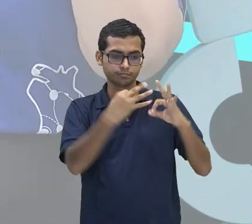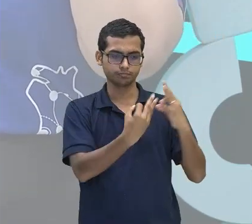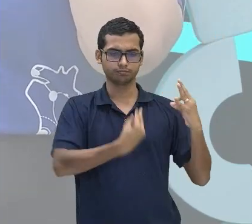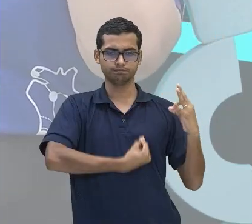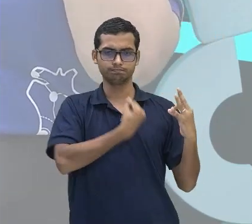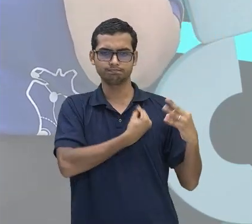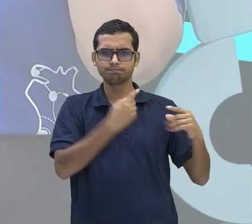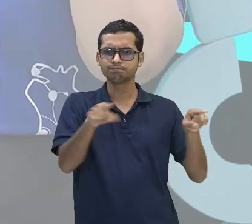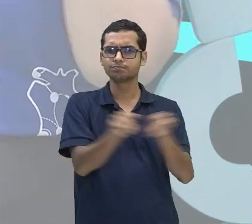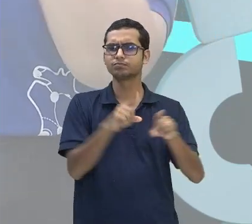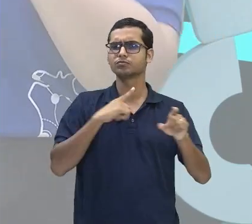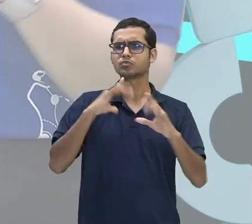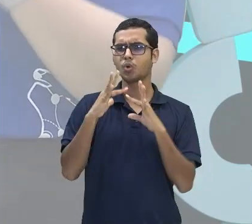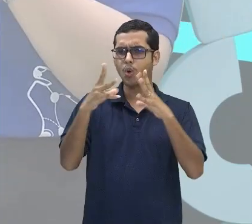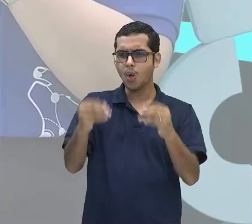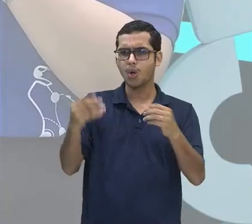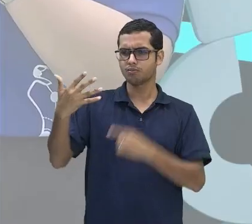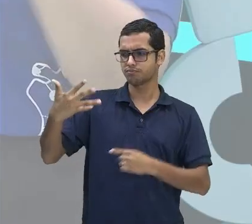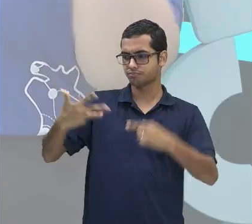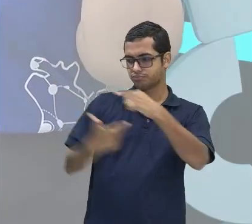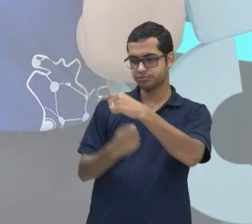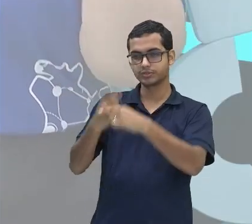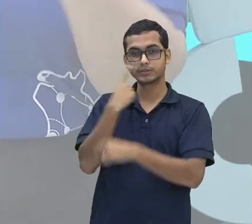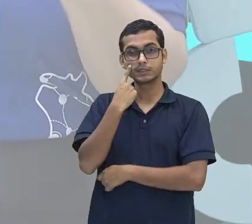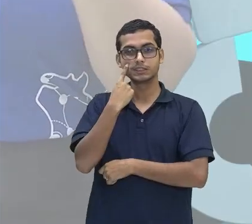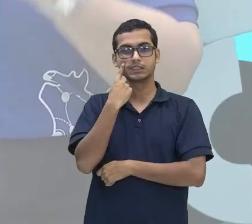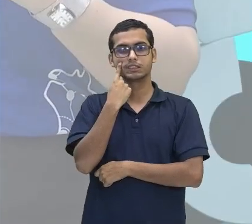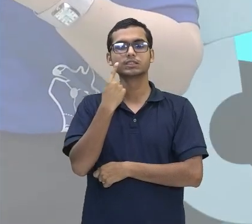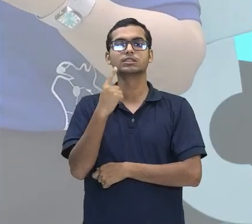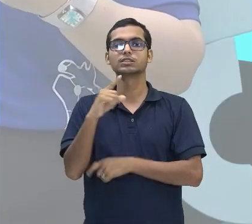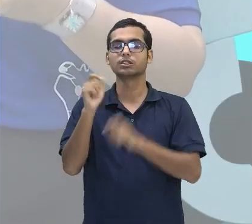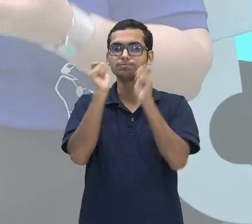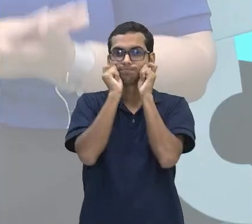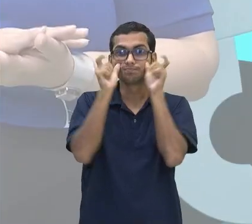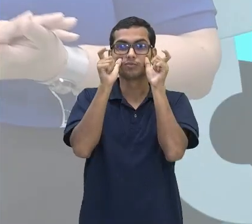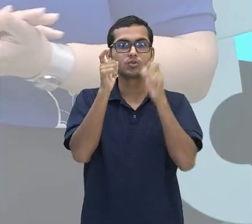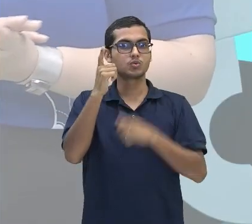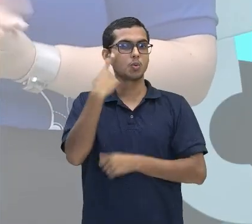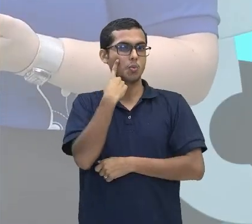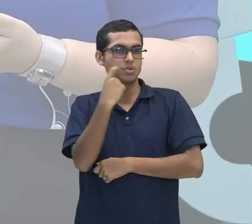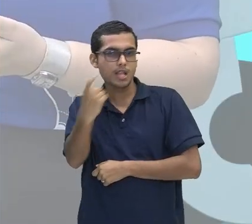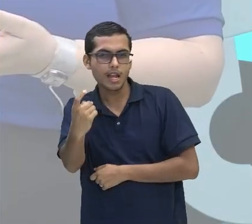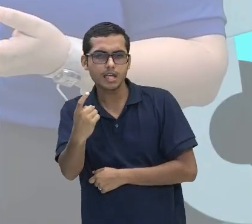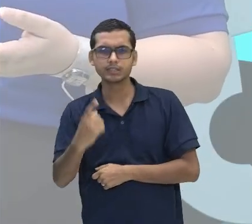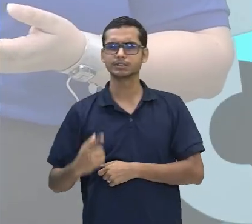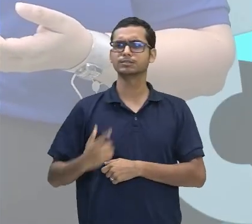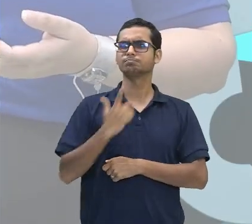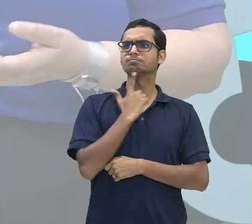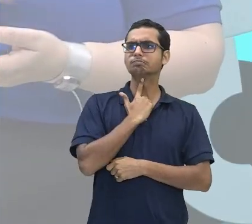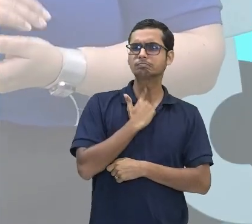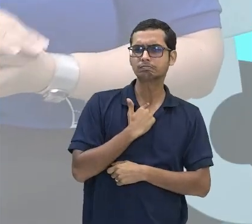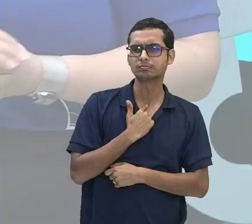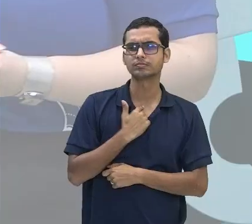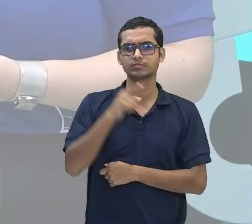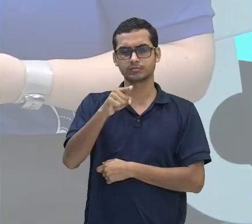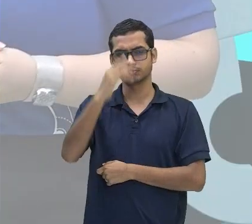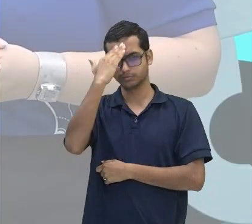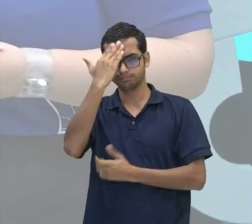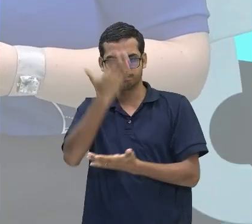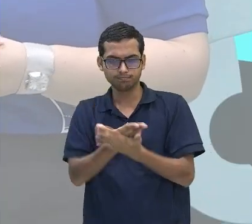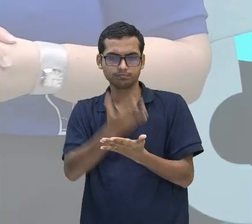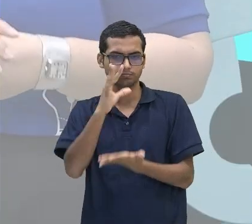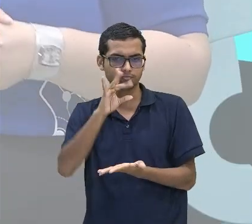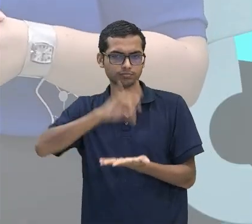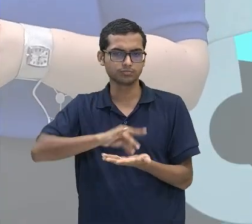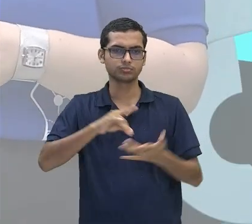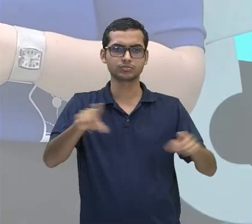é algo que está despertando o teu desejo e, por consequência, te convencendo, certo? temos ali a questão